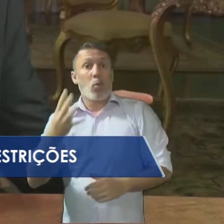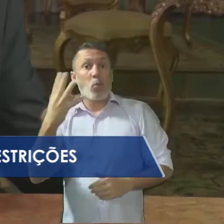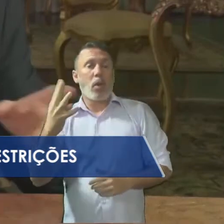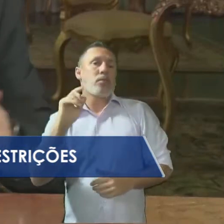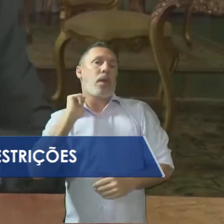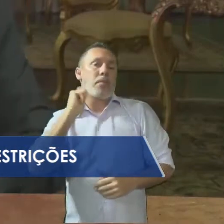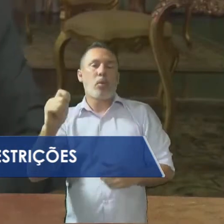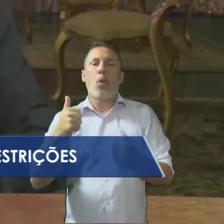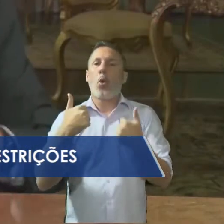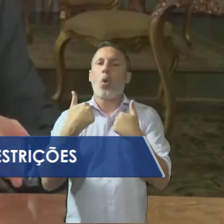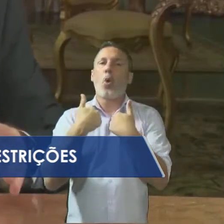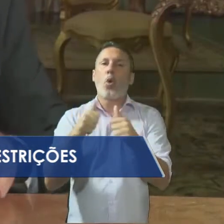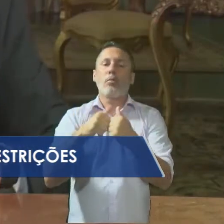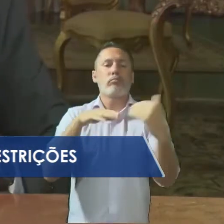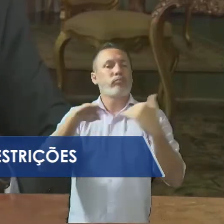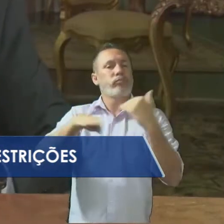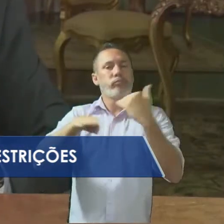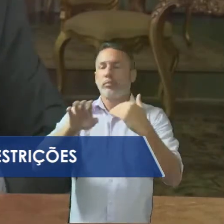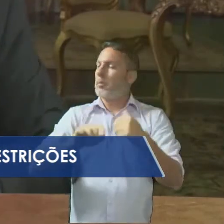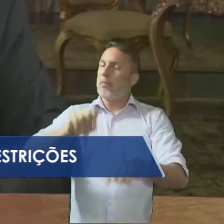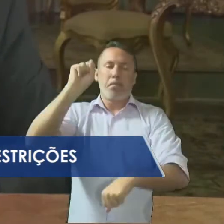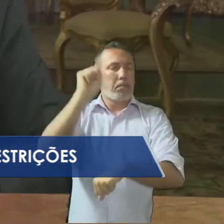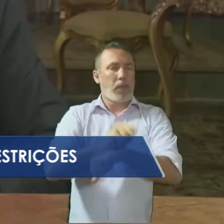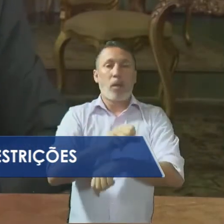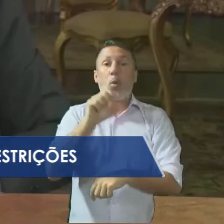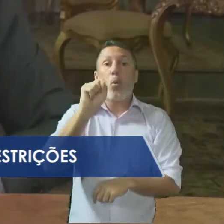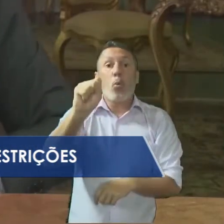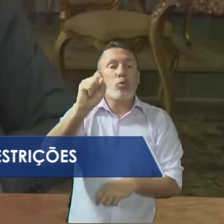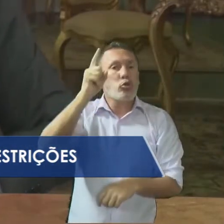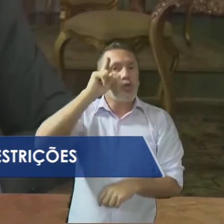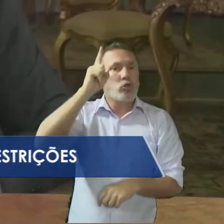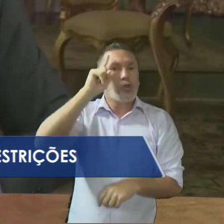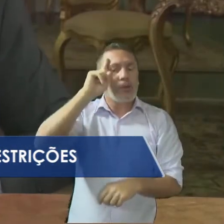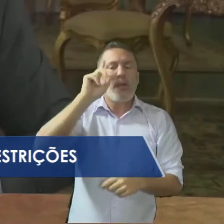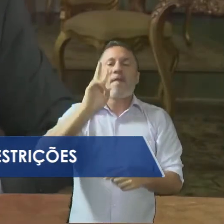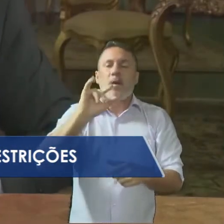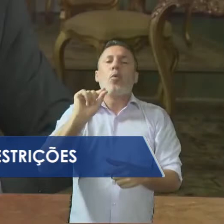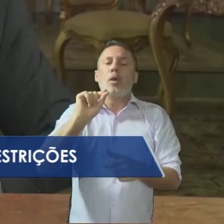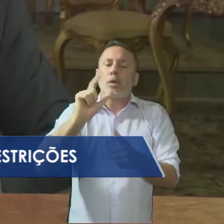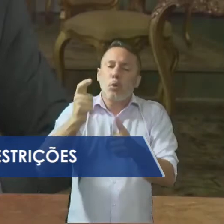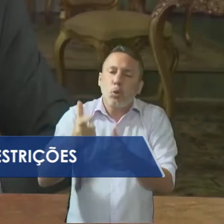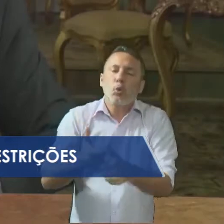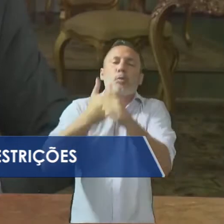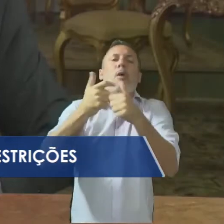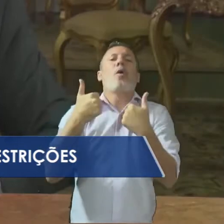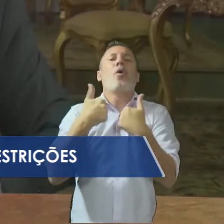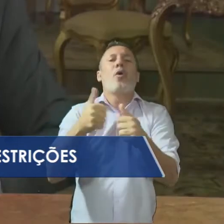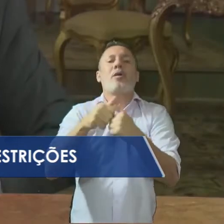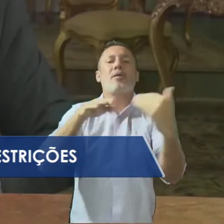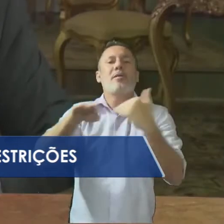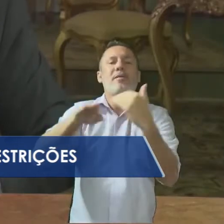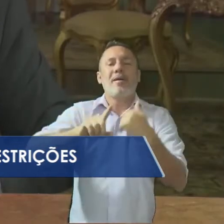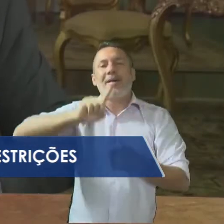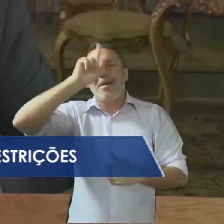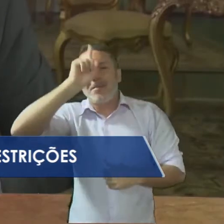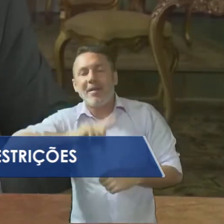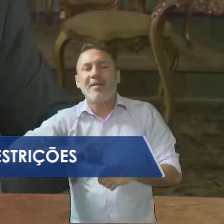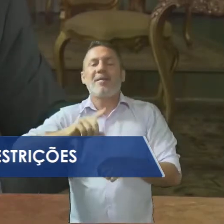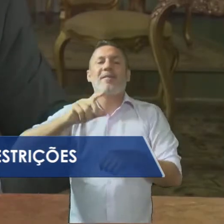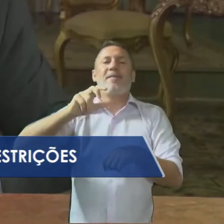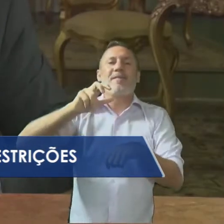Abril São de domingo domingo durante oito dias nós estamos suspendendo o transporte coletivo público